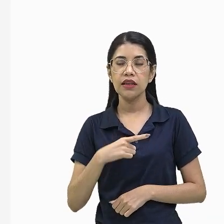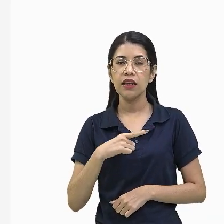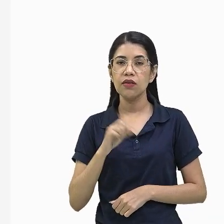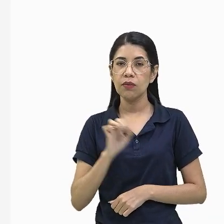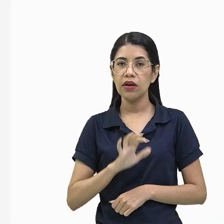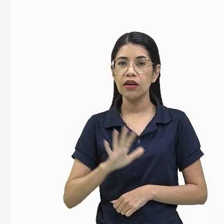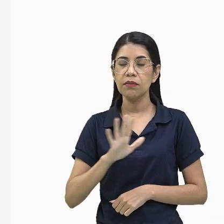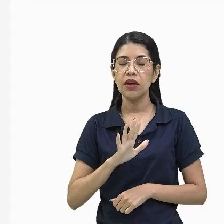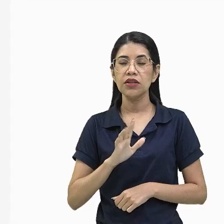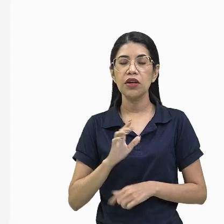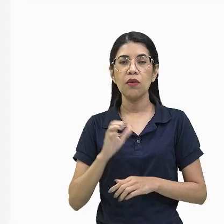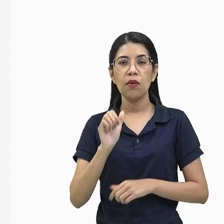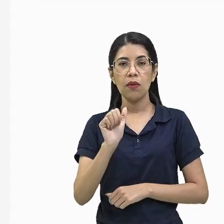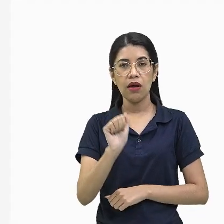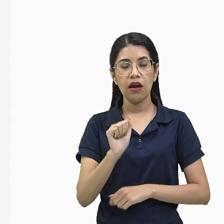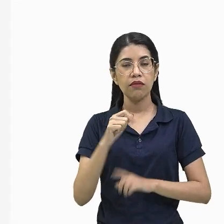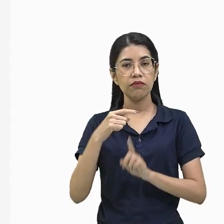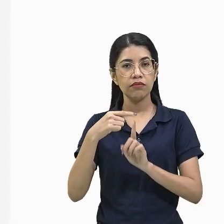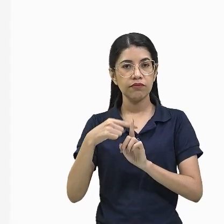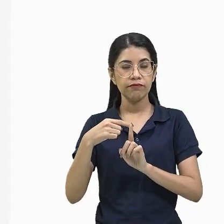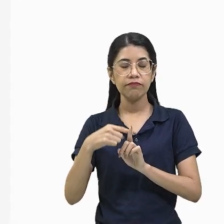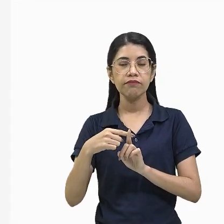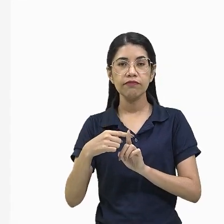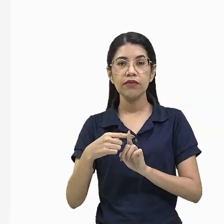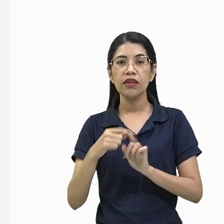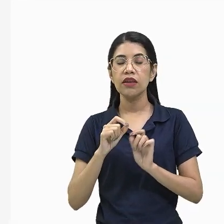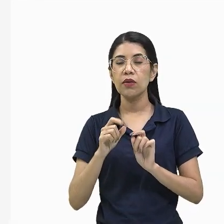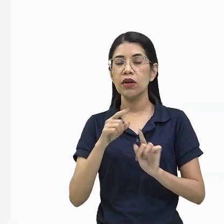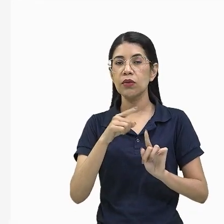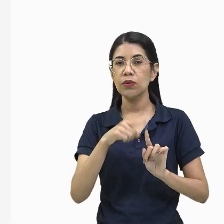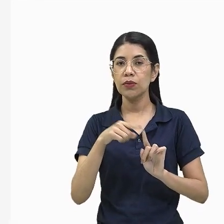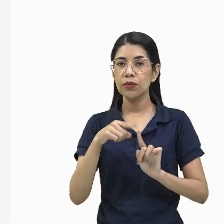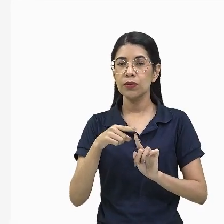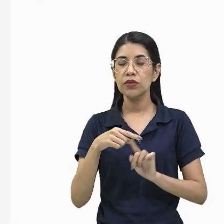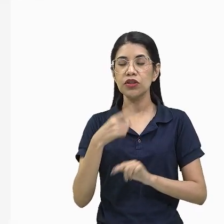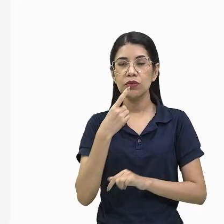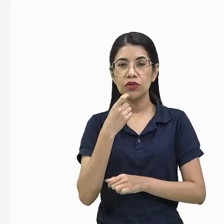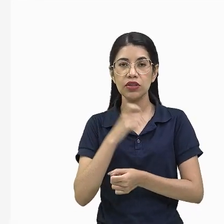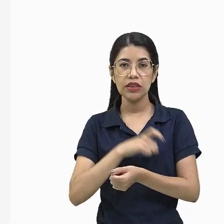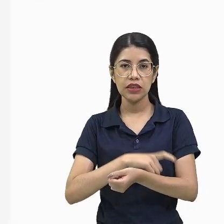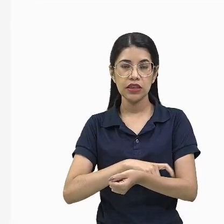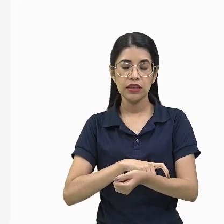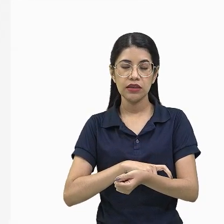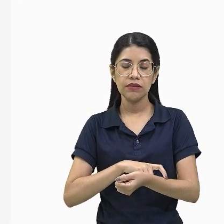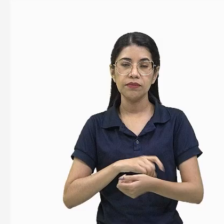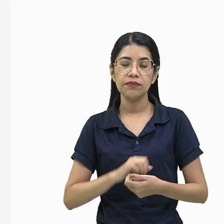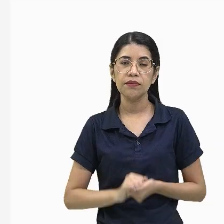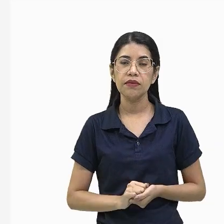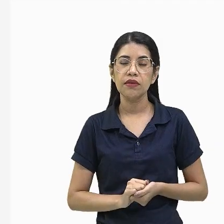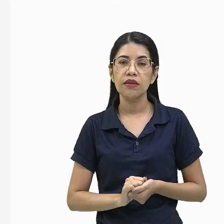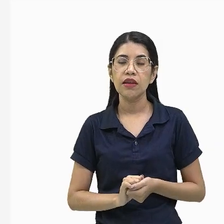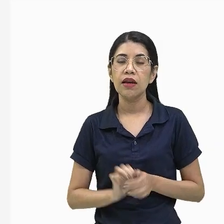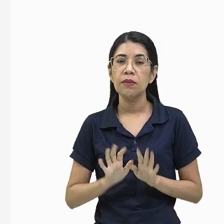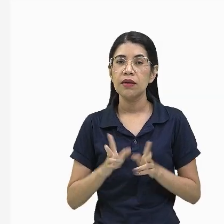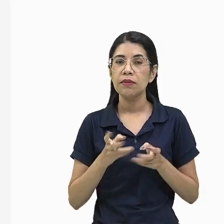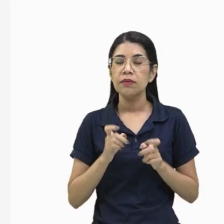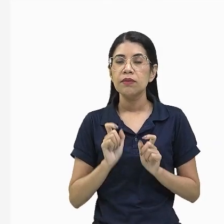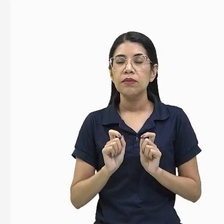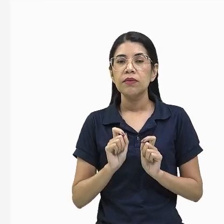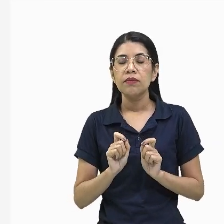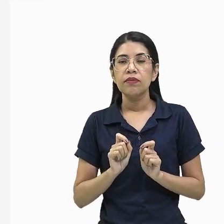escrito A positivo, que é exatamente um tipo sanguíneo. Então nós temos a ideia aqui